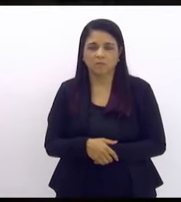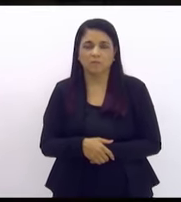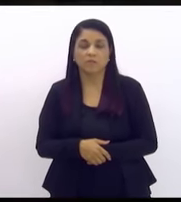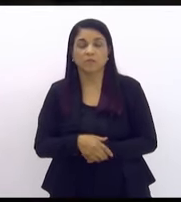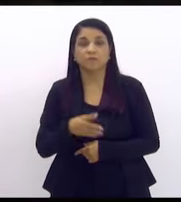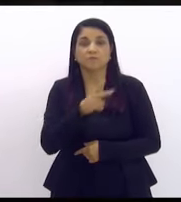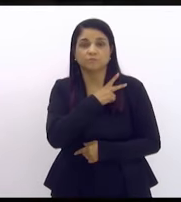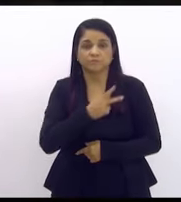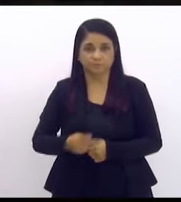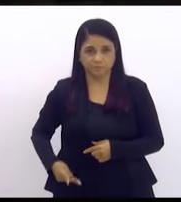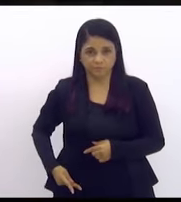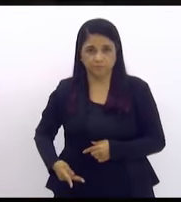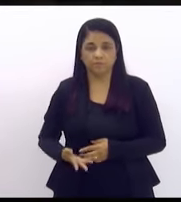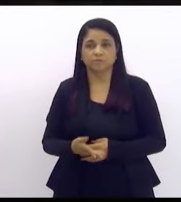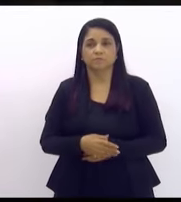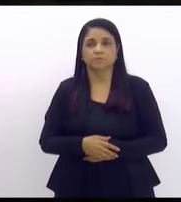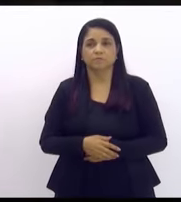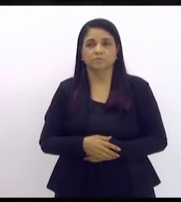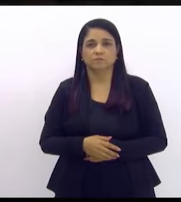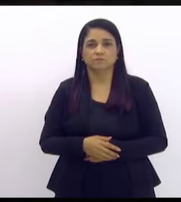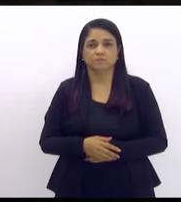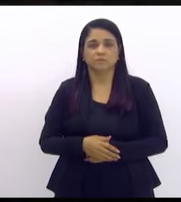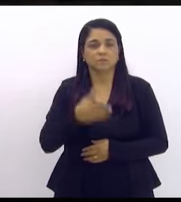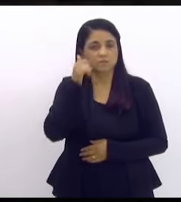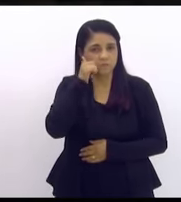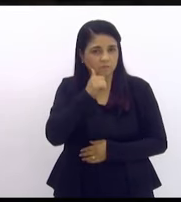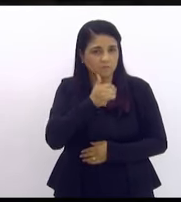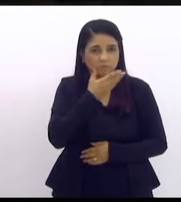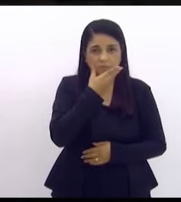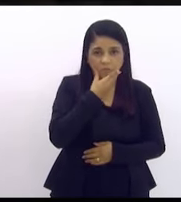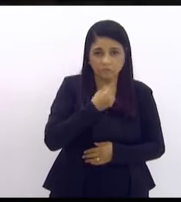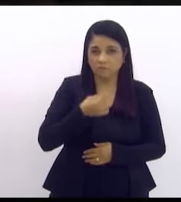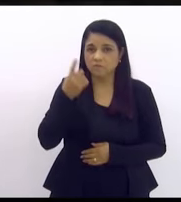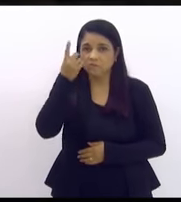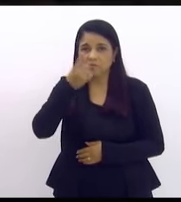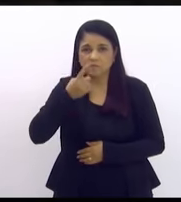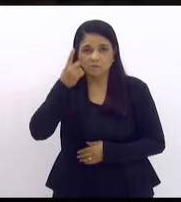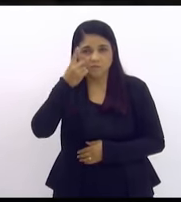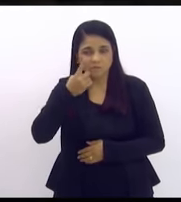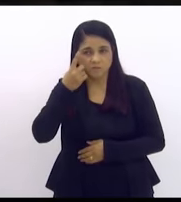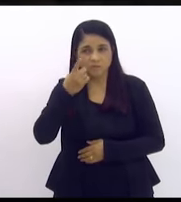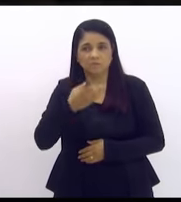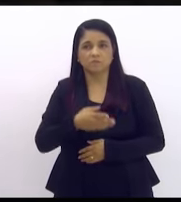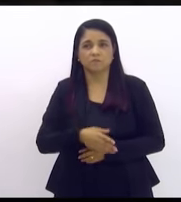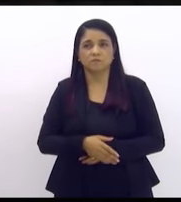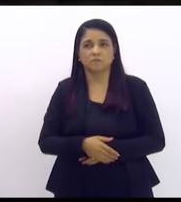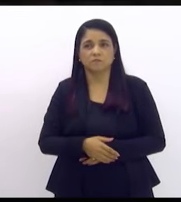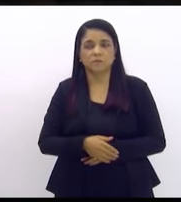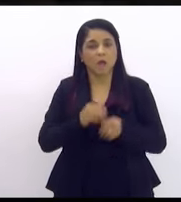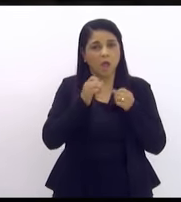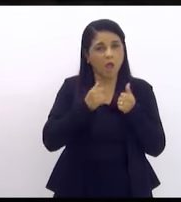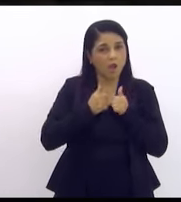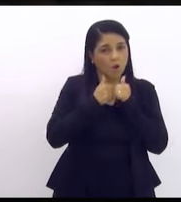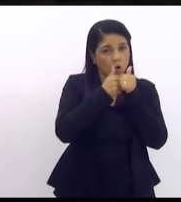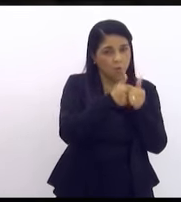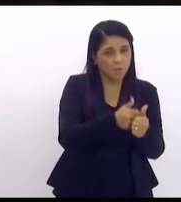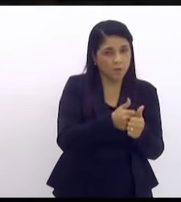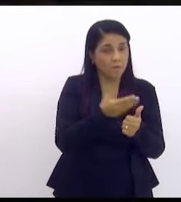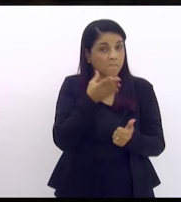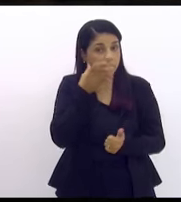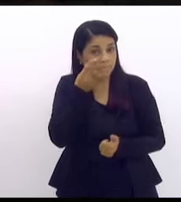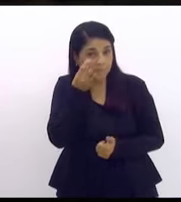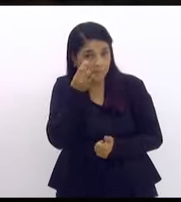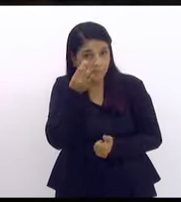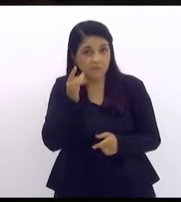Senhora presidente, senhoras e senhores deputados que nos acompanham